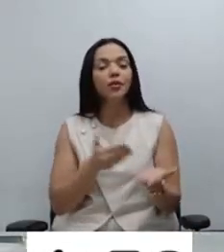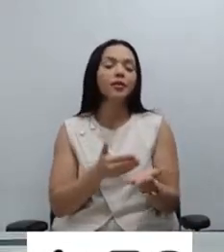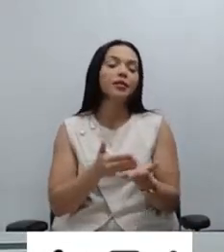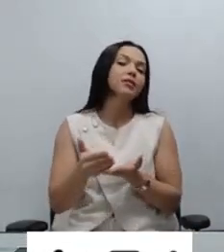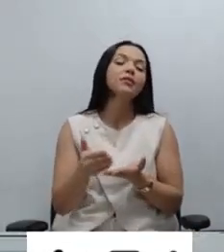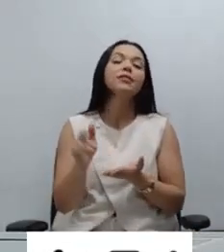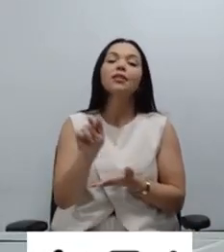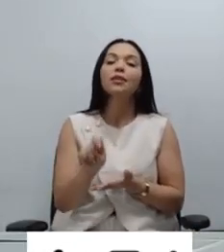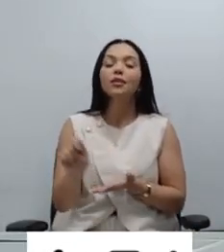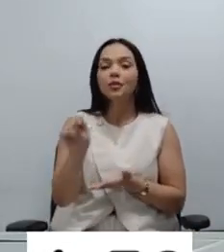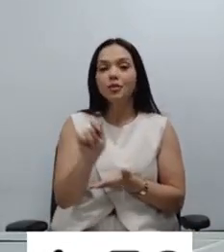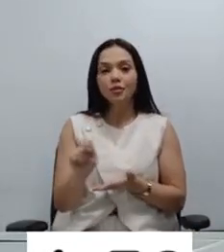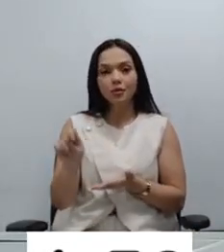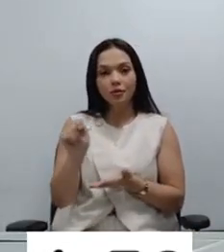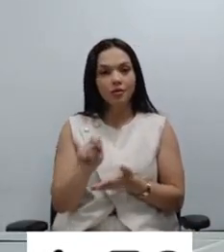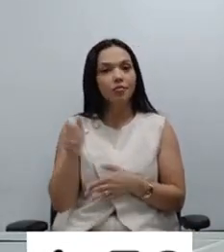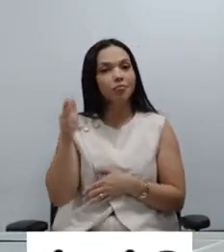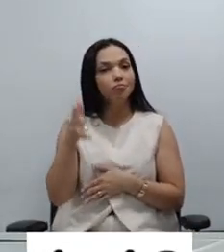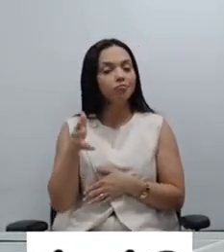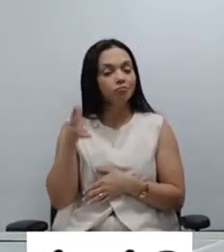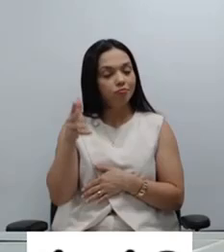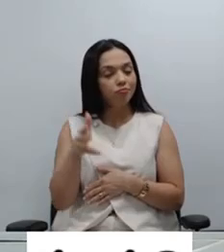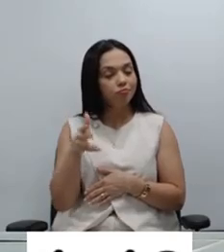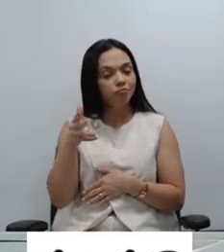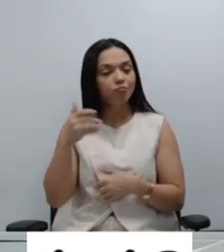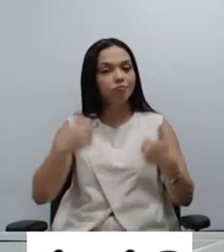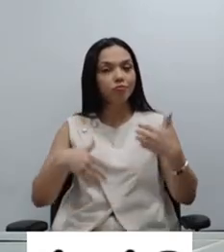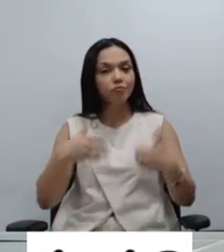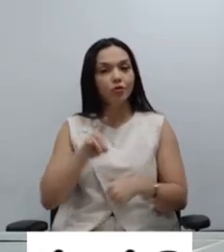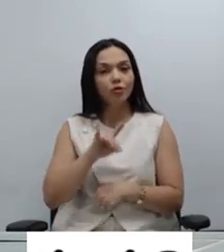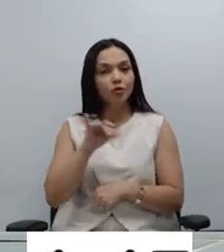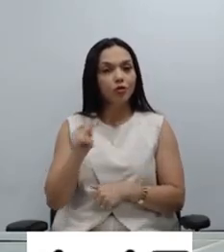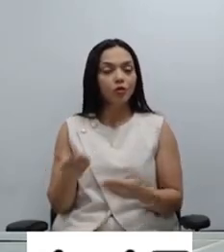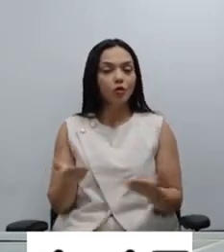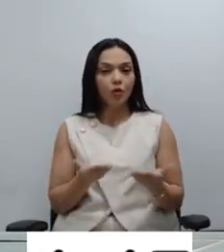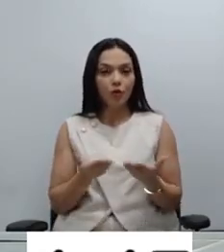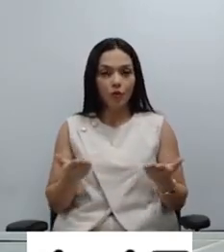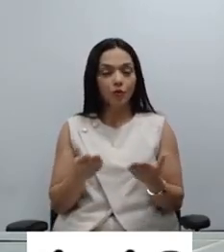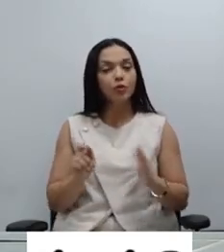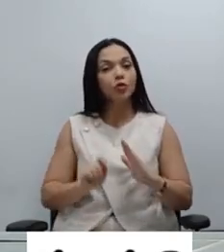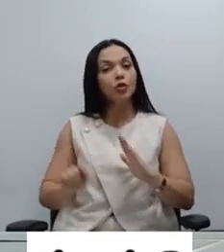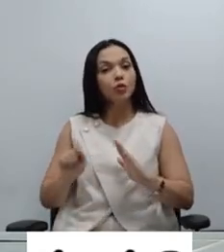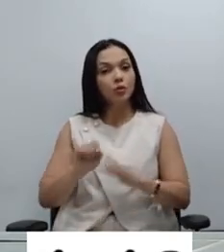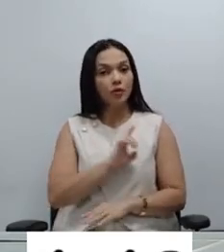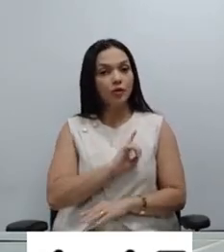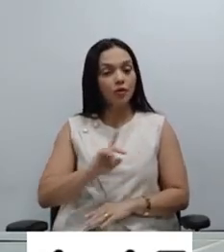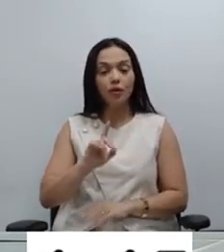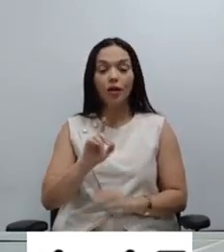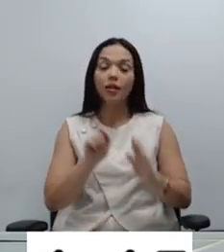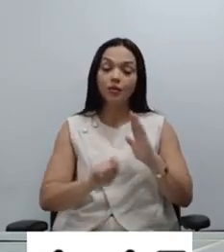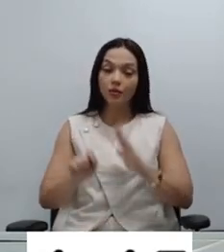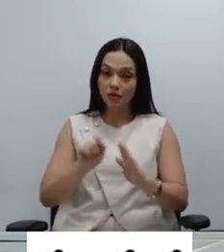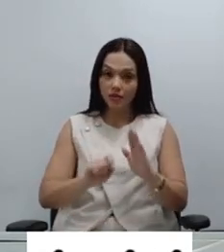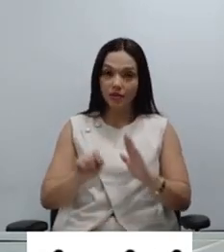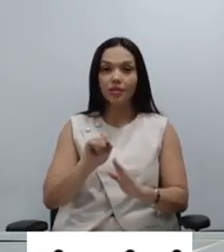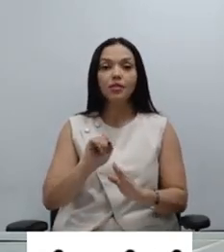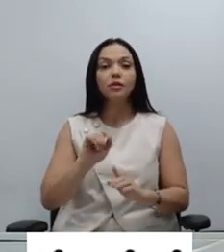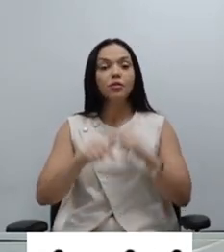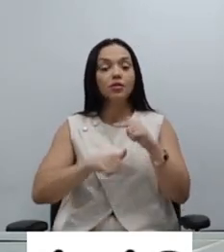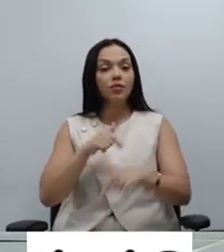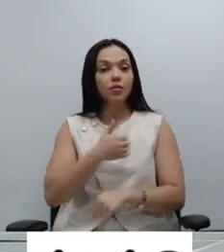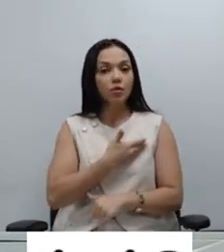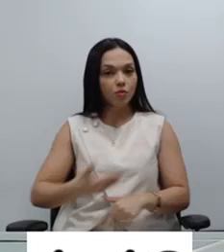Associação das DPESP nesse dia de hoje. As DPESP manifestam nesta manhã destacando alguns pontos importantes para a entidade